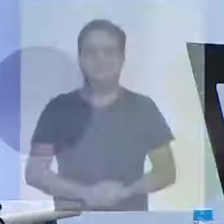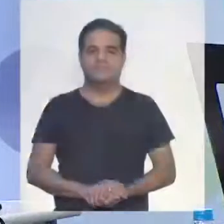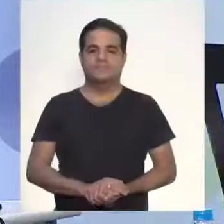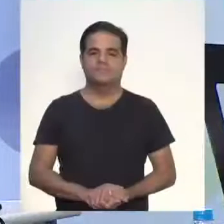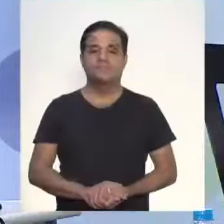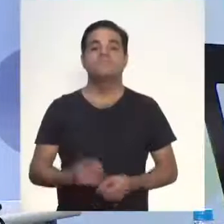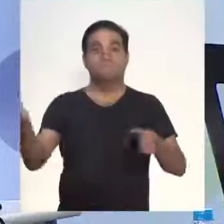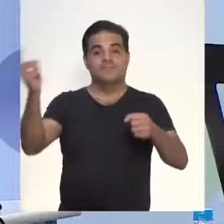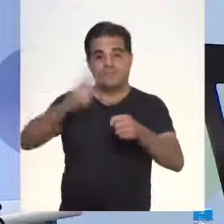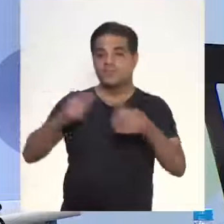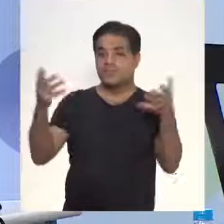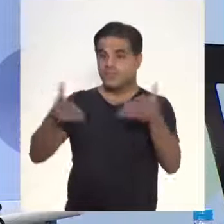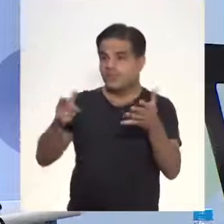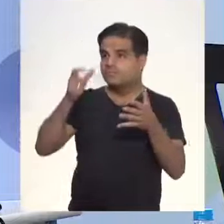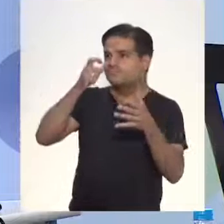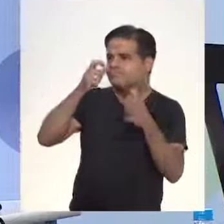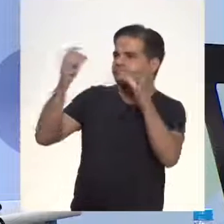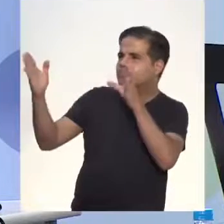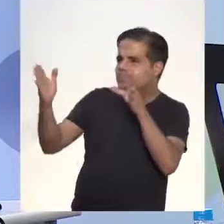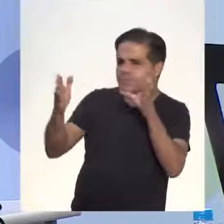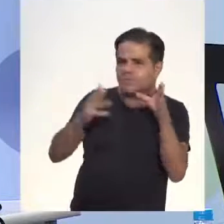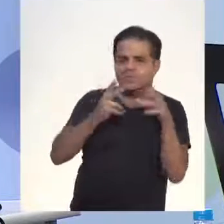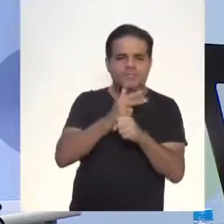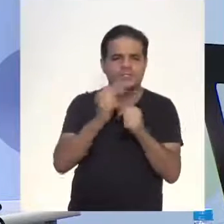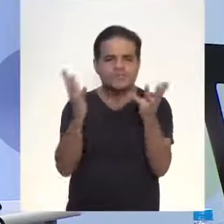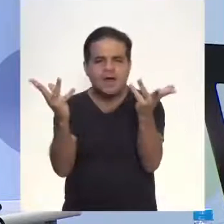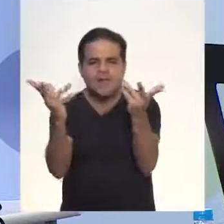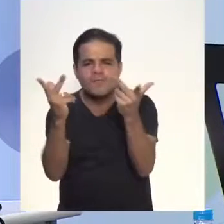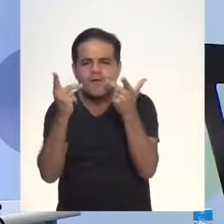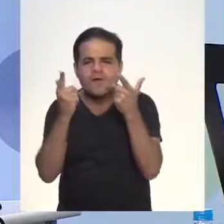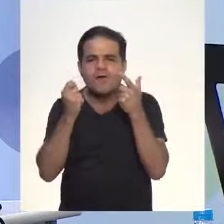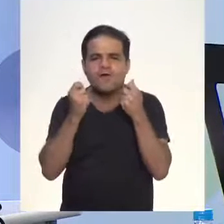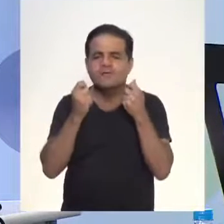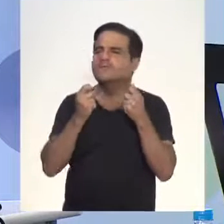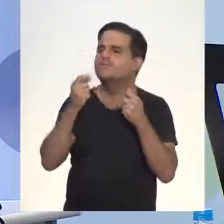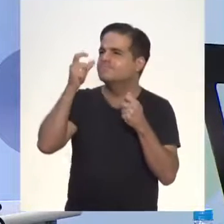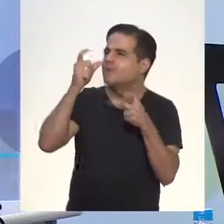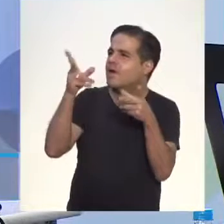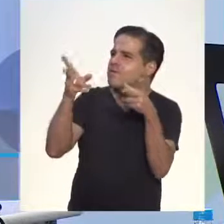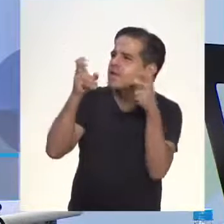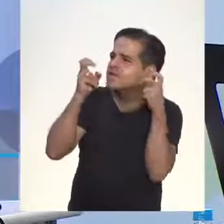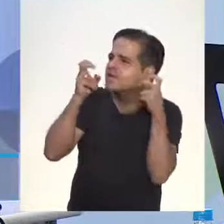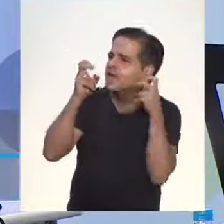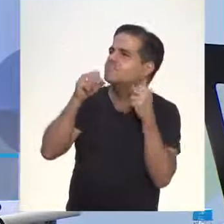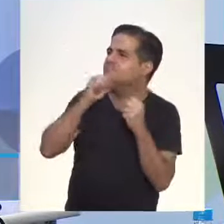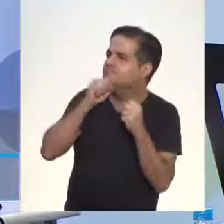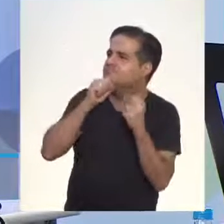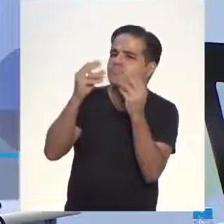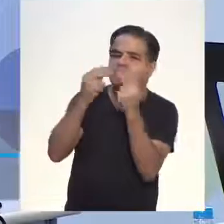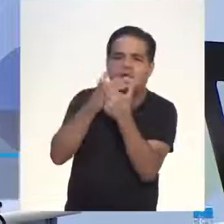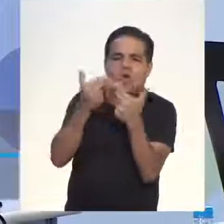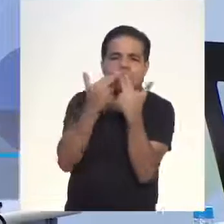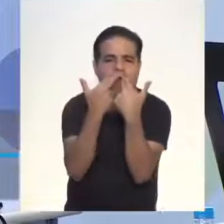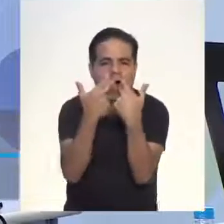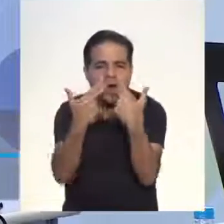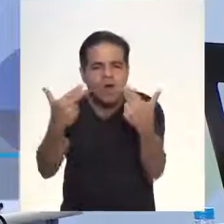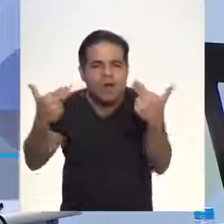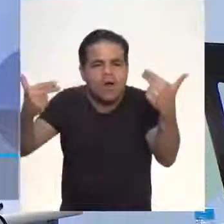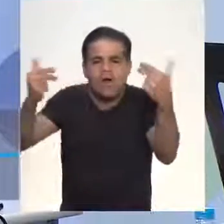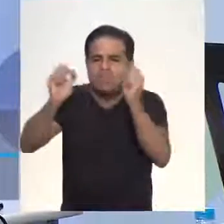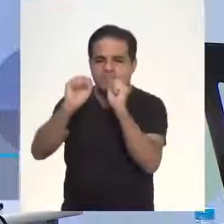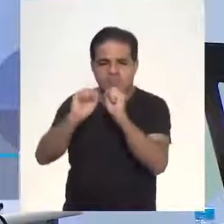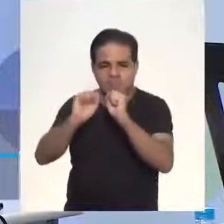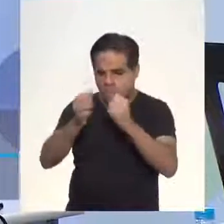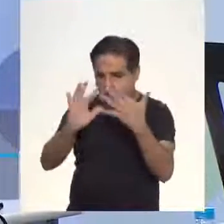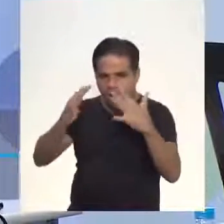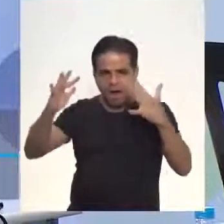De volta, depois de assistir esse vídeo maravilhoso, né? E no vídeo a gente percebe, né, muitas cores, né, professora? Muitas